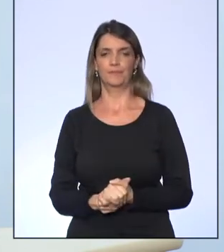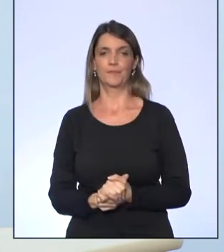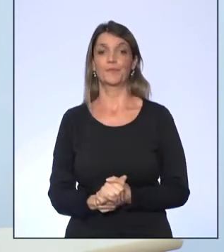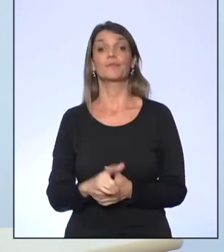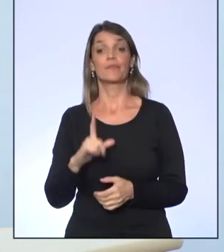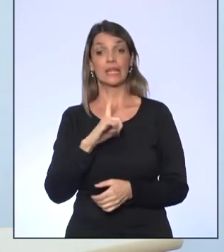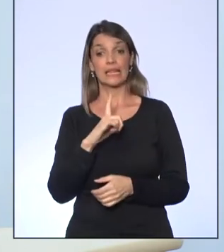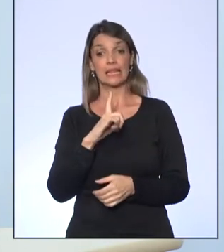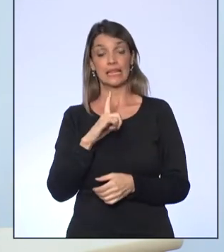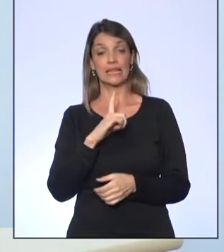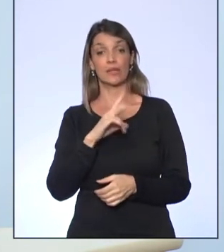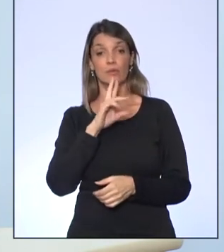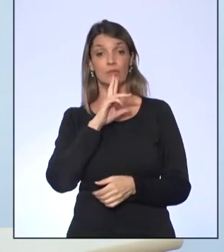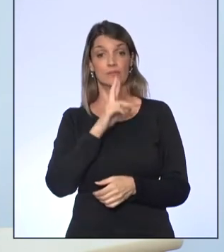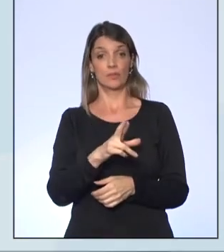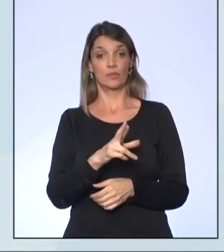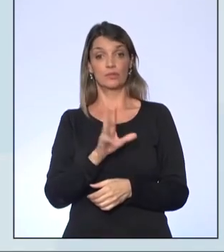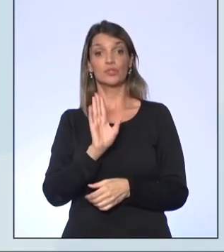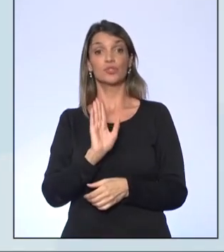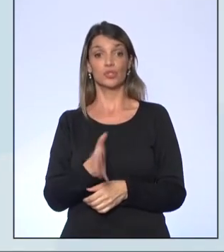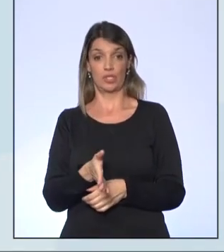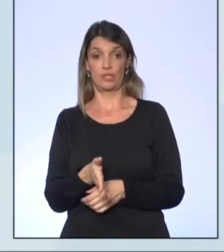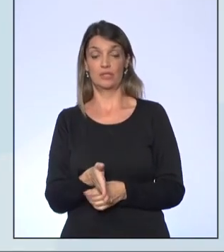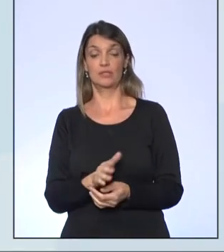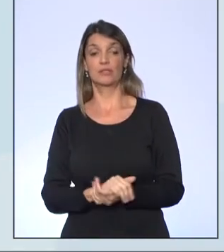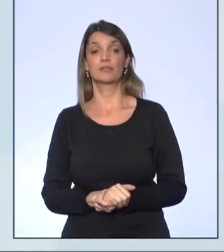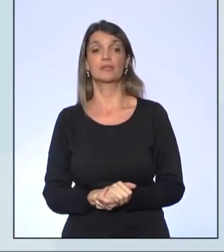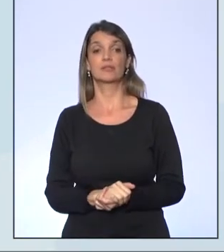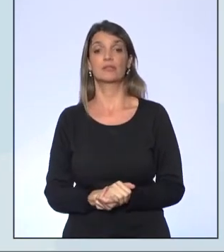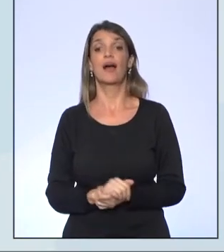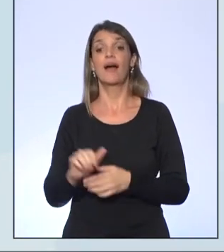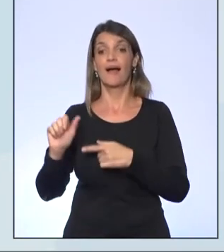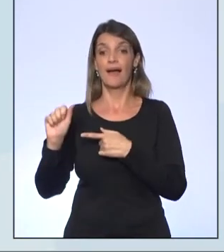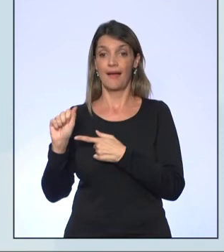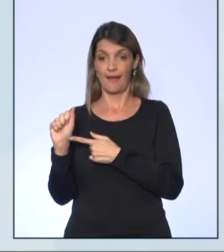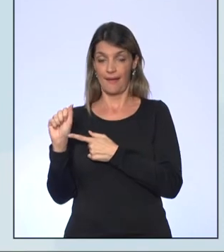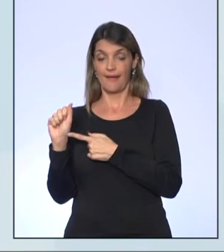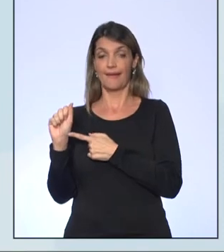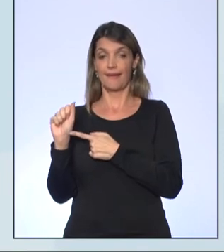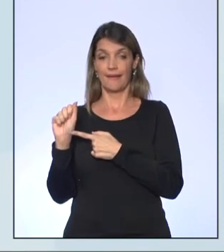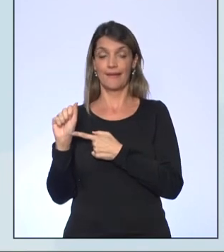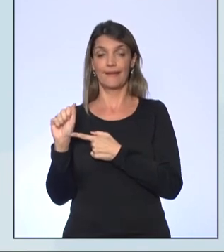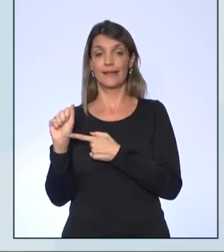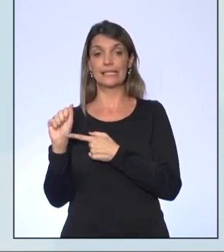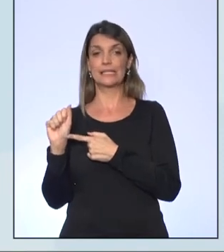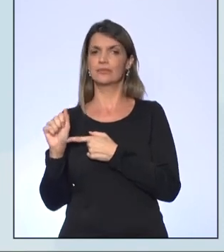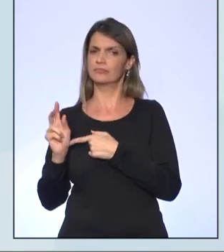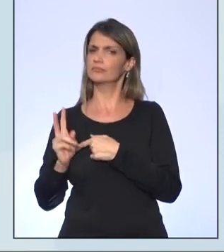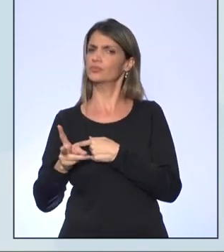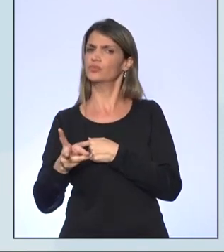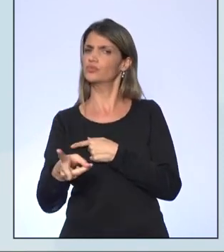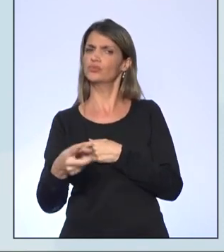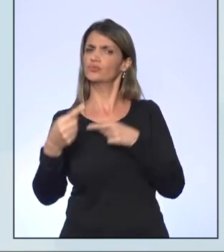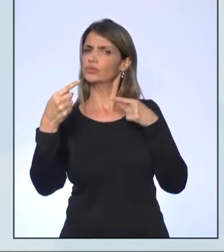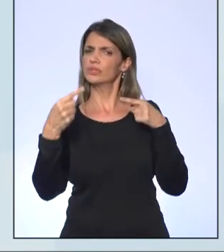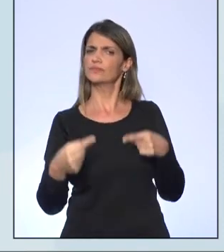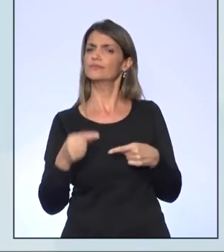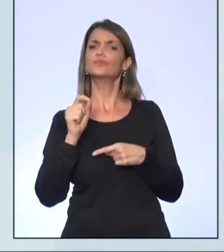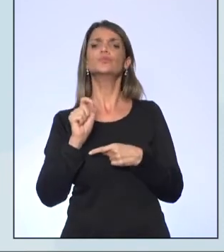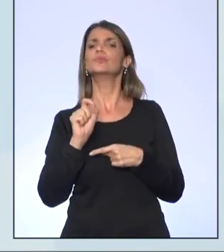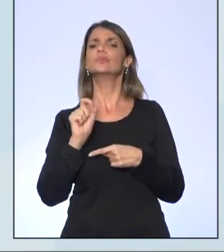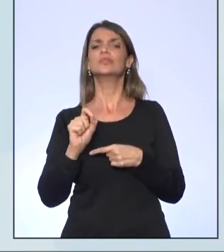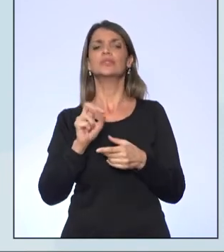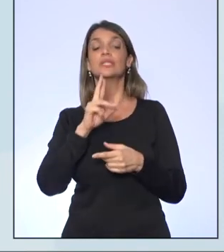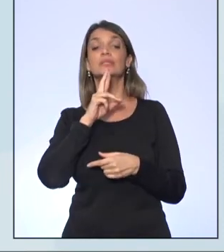tem aí a resposta da nossa questão, que era a alternativa A, e para dar continuidade, a gente